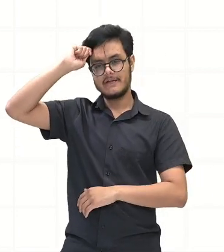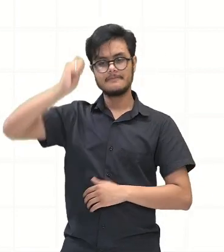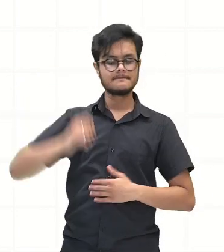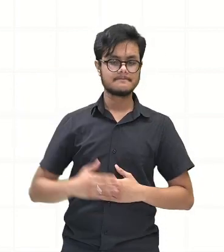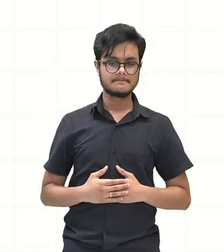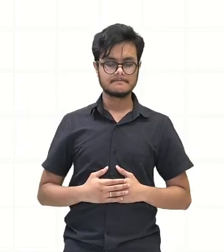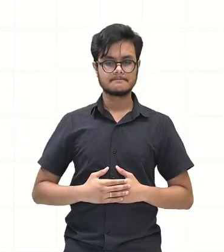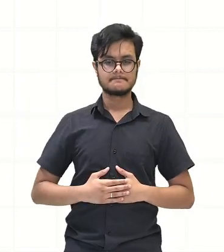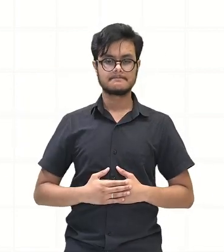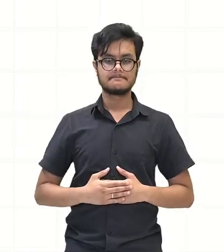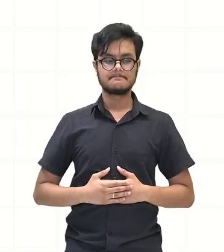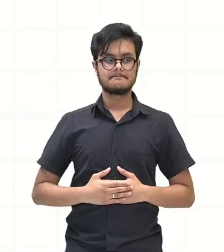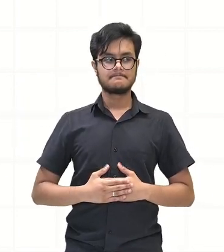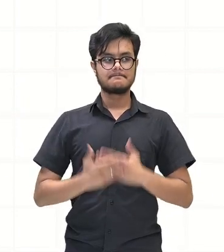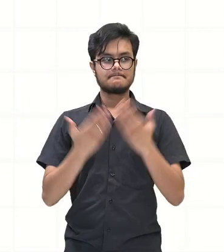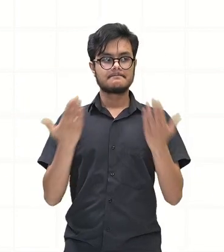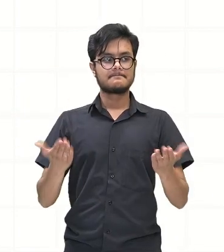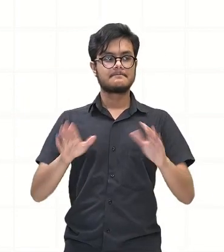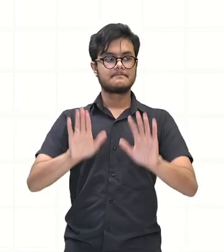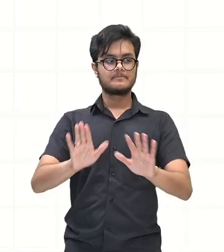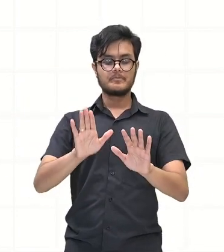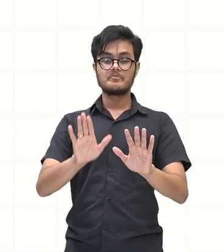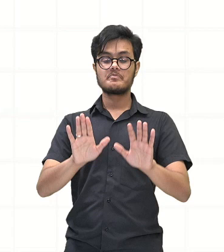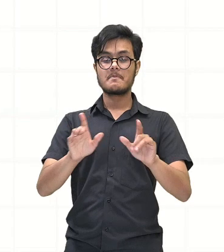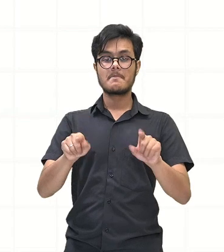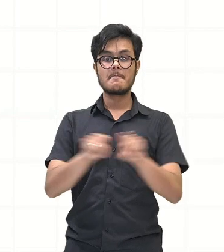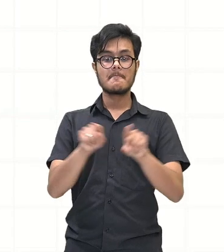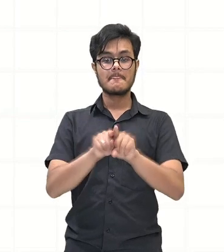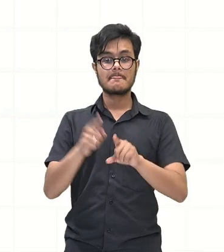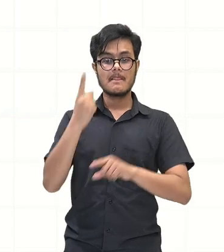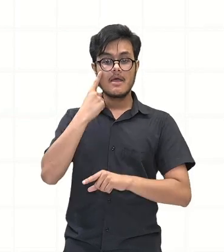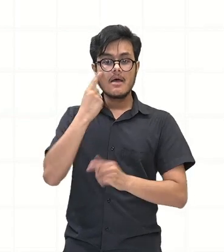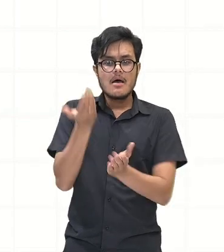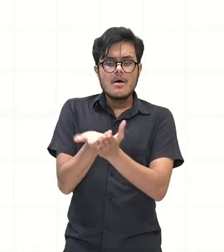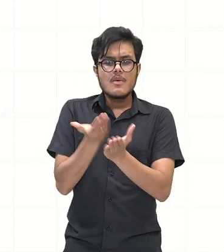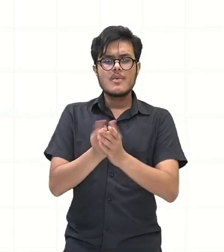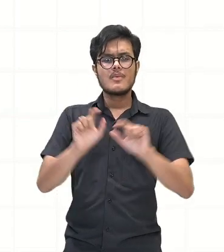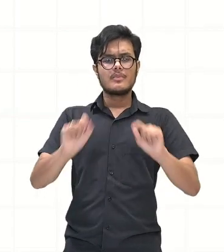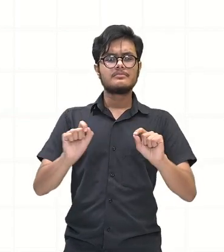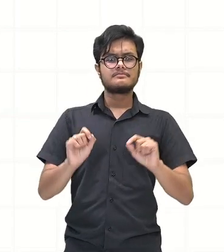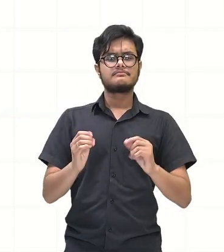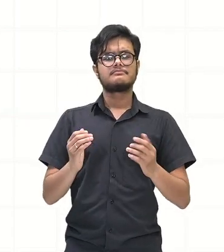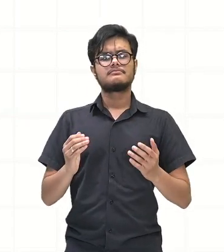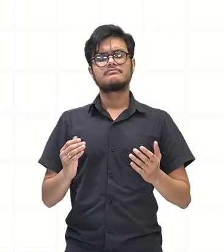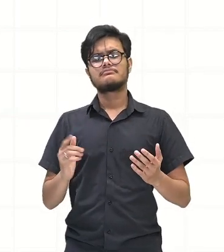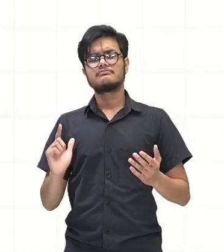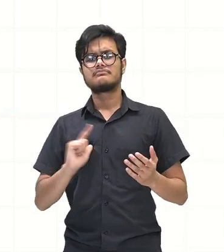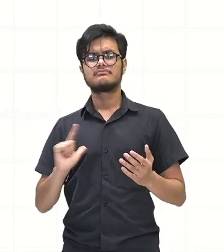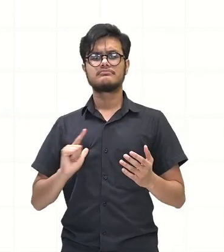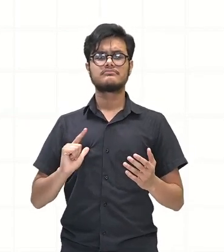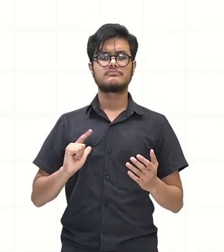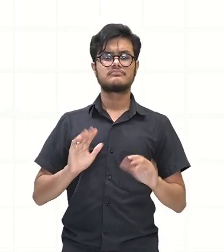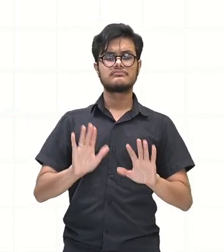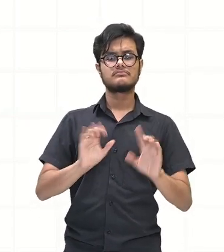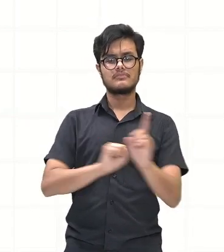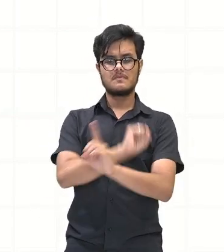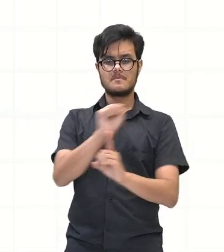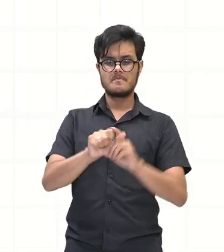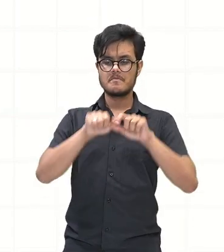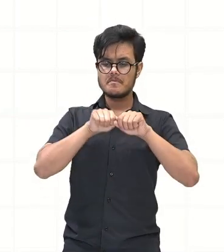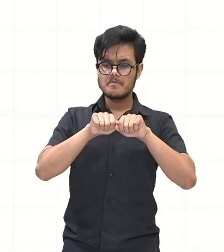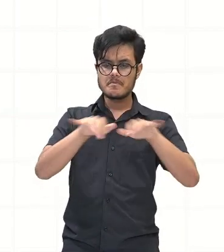africana. Continuando, nós vamos também observar que há também presença de